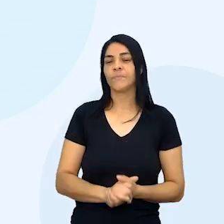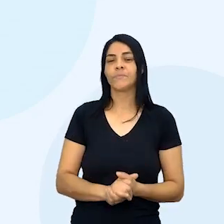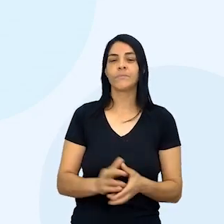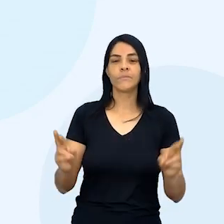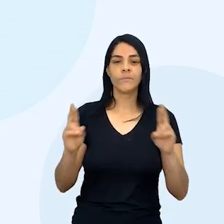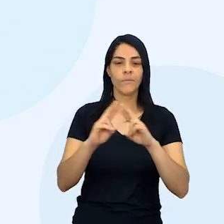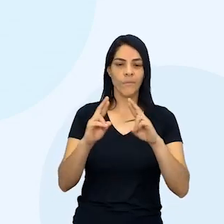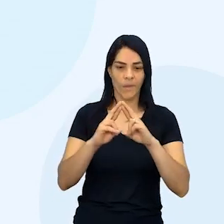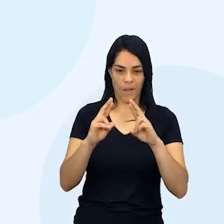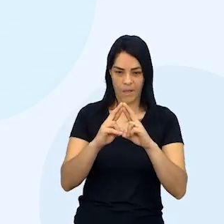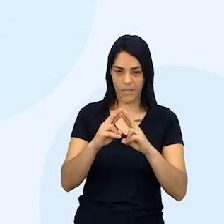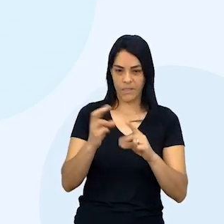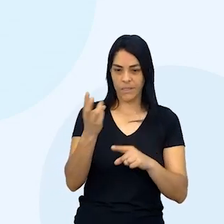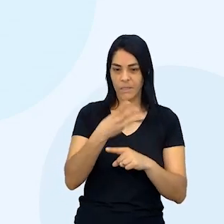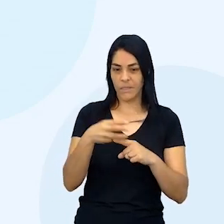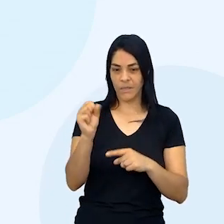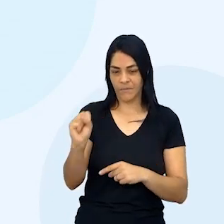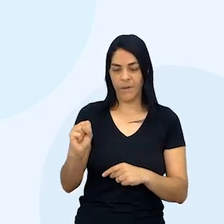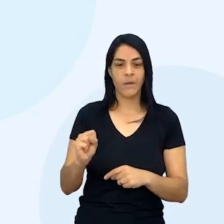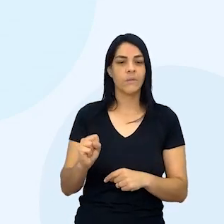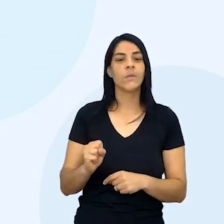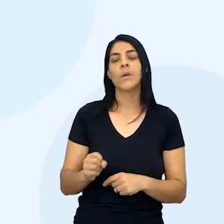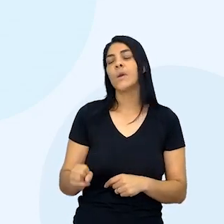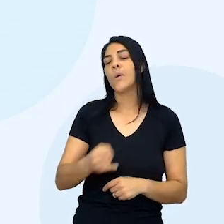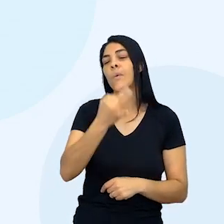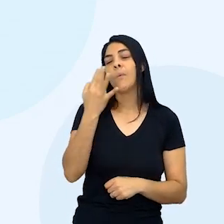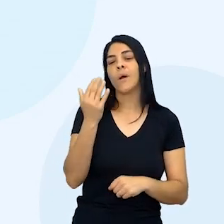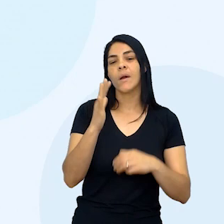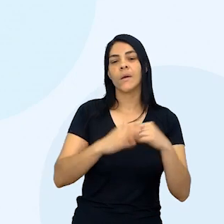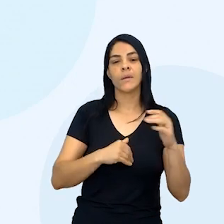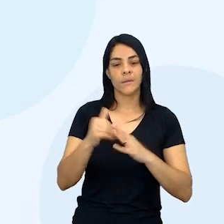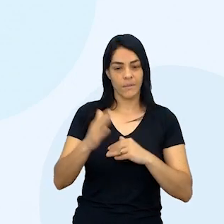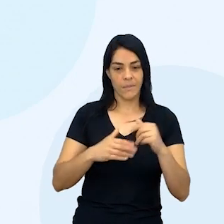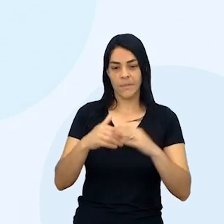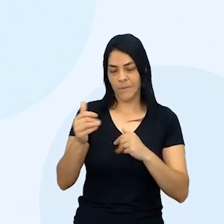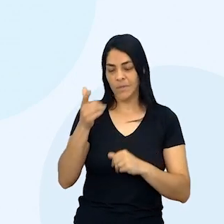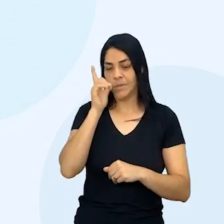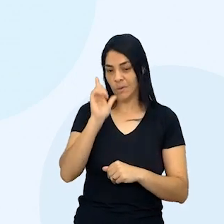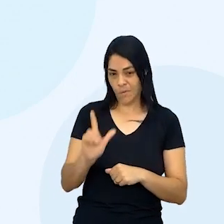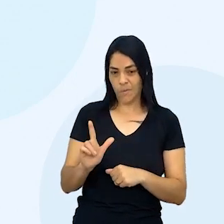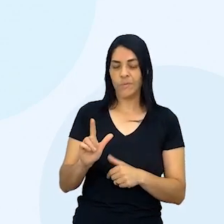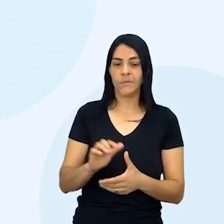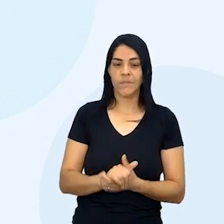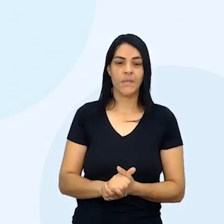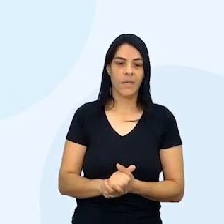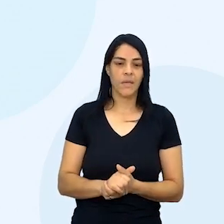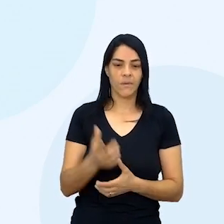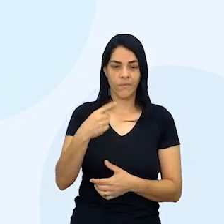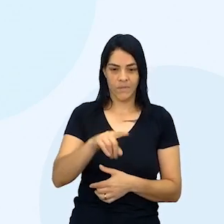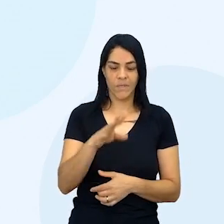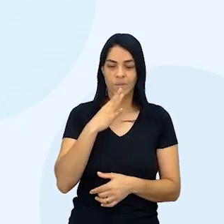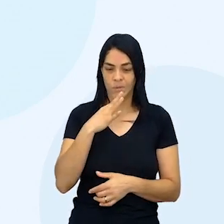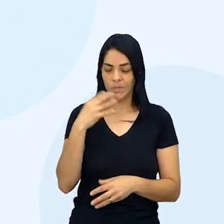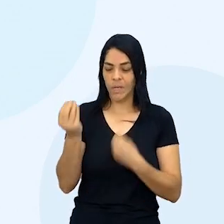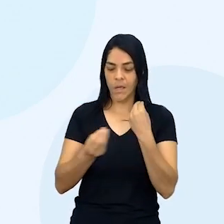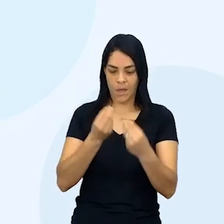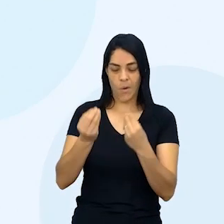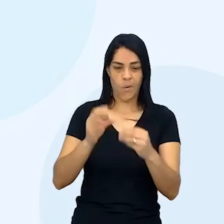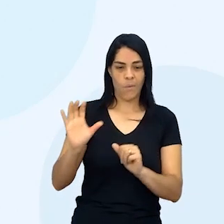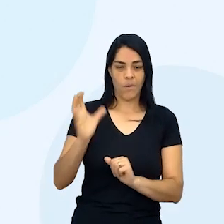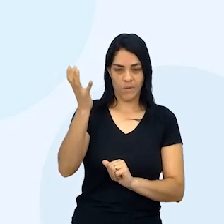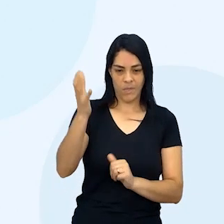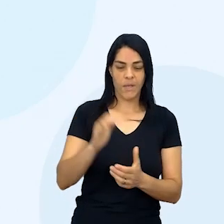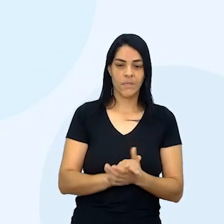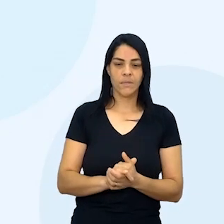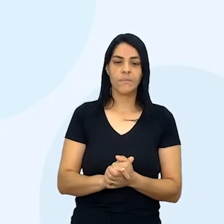IFAP, quantas práticas foram citadas aqui que podem partir para lá, né? Exatamente. Todo mundo já conhece o regulamento, como passo funciona, a passo, né?